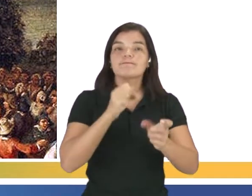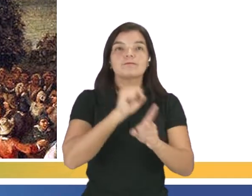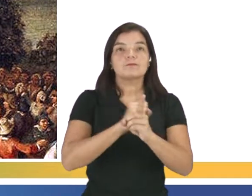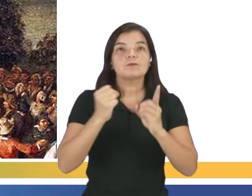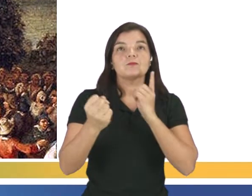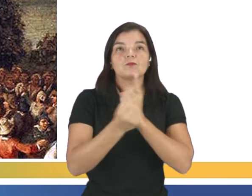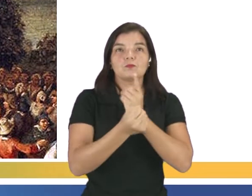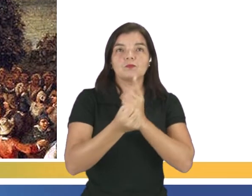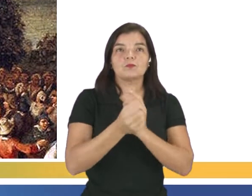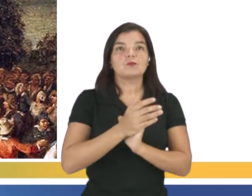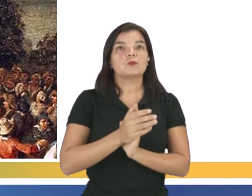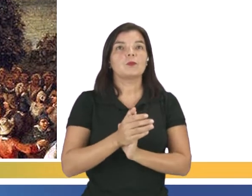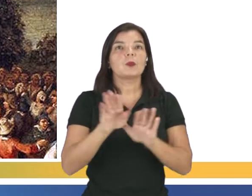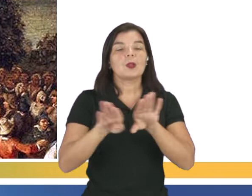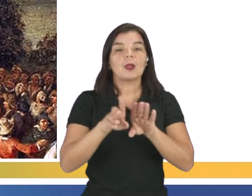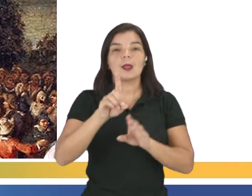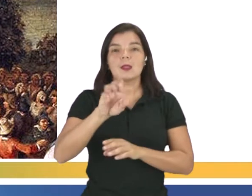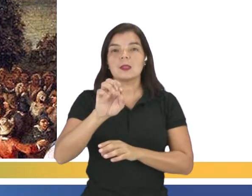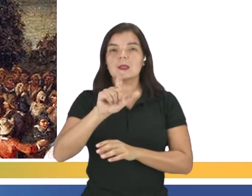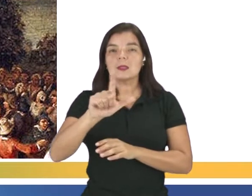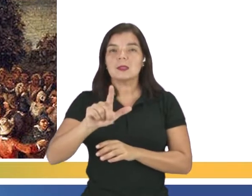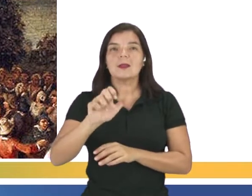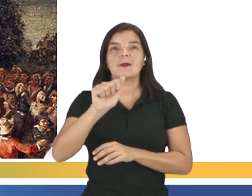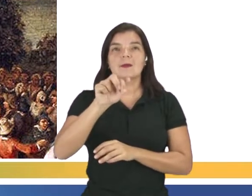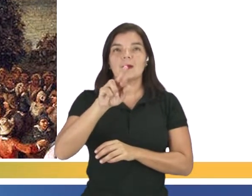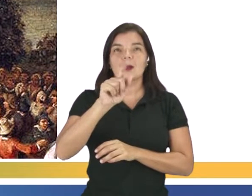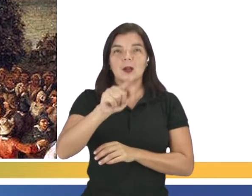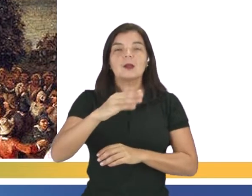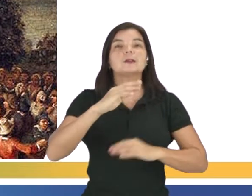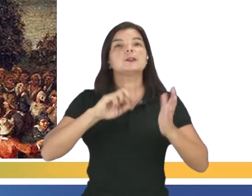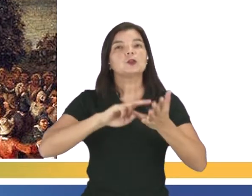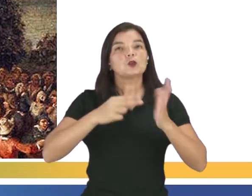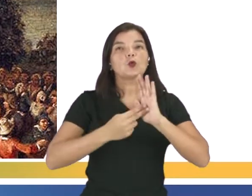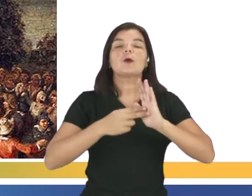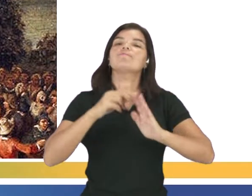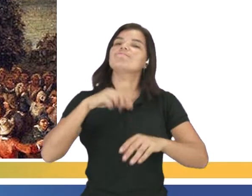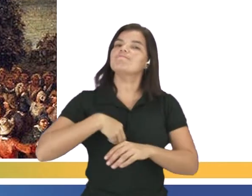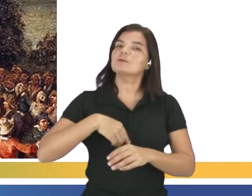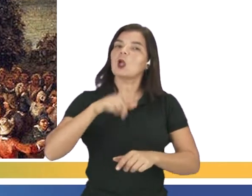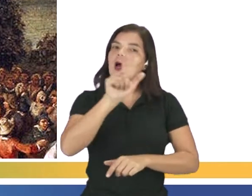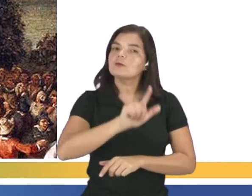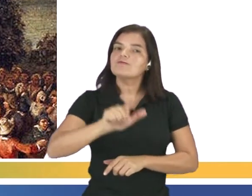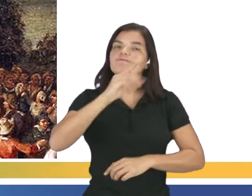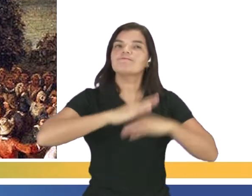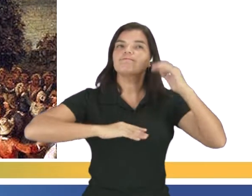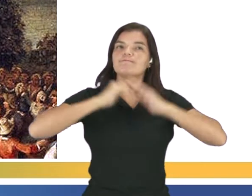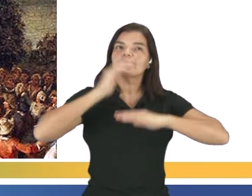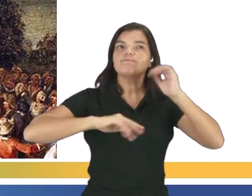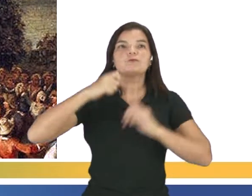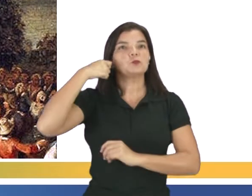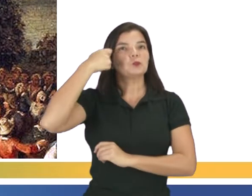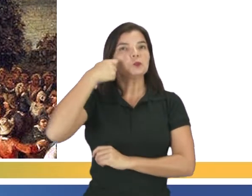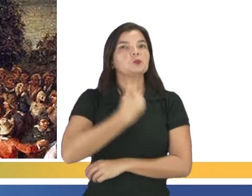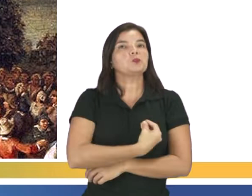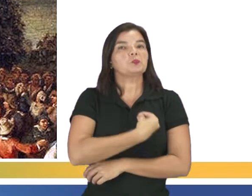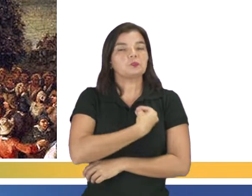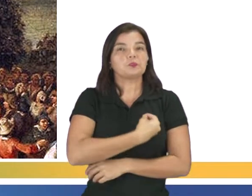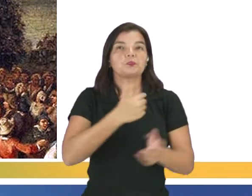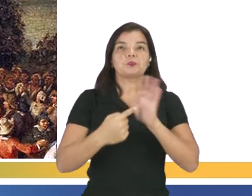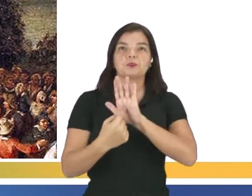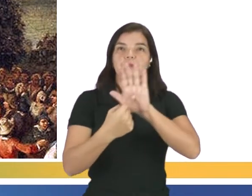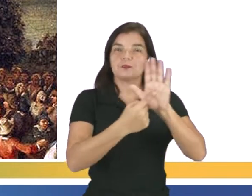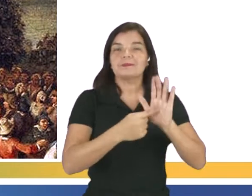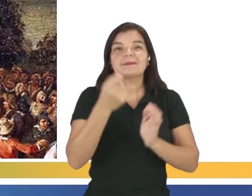dell'arte significou, literalmente, a profissionalização do teatro. Os atores ganhavam a sua vida representando